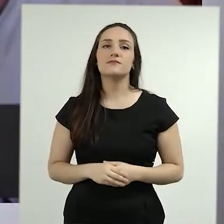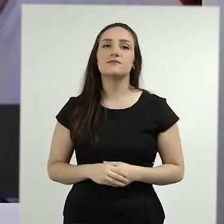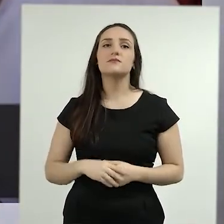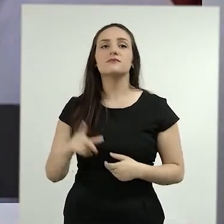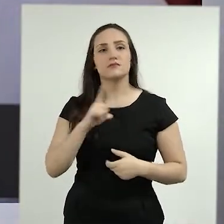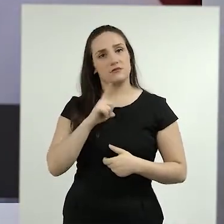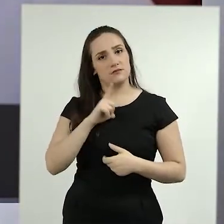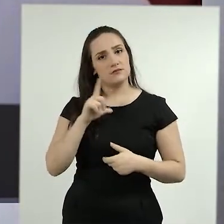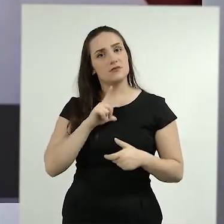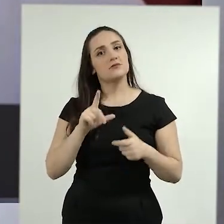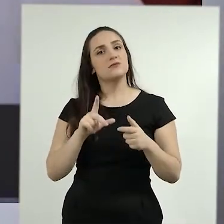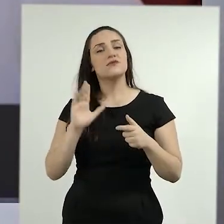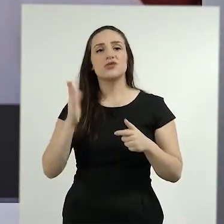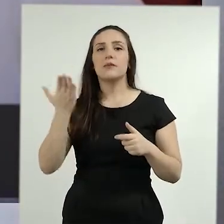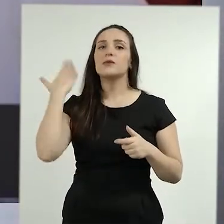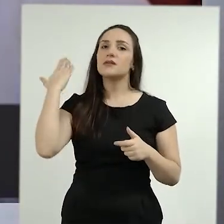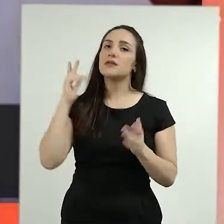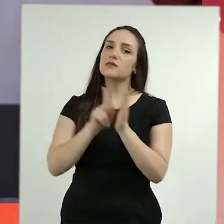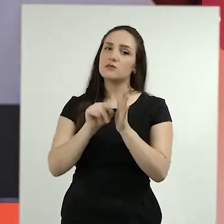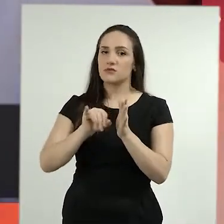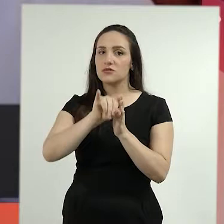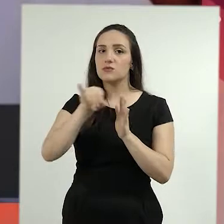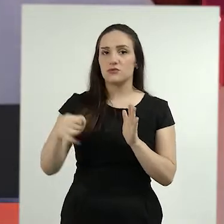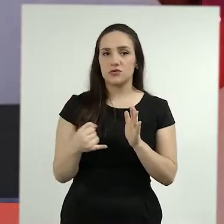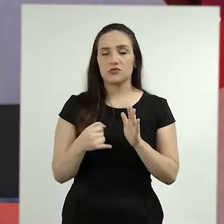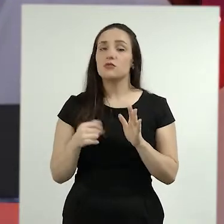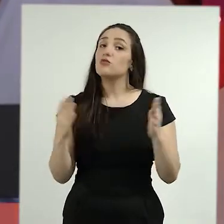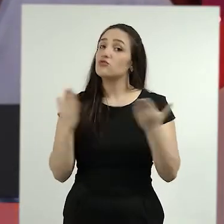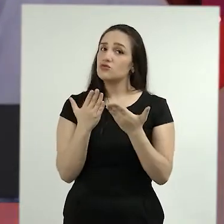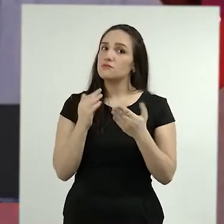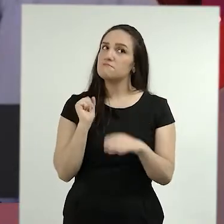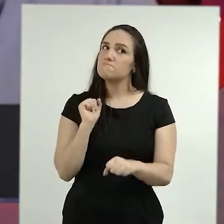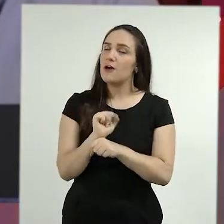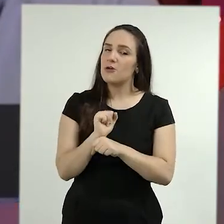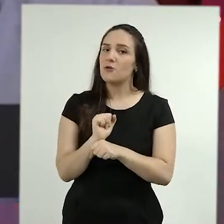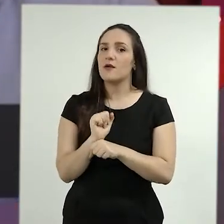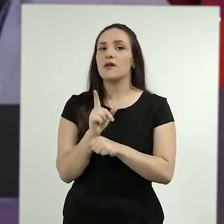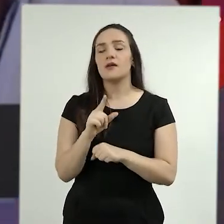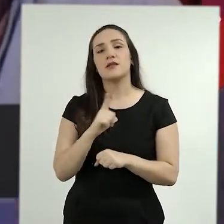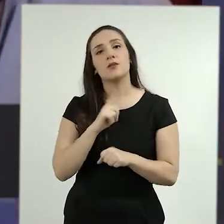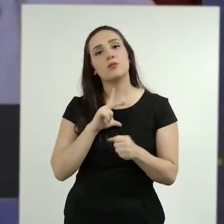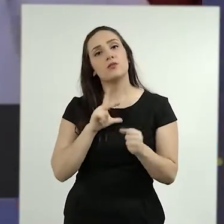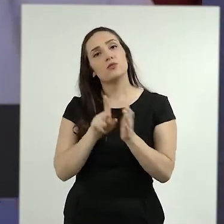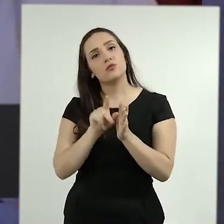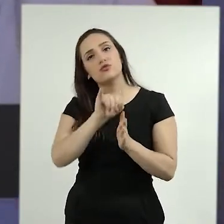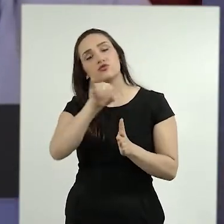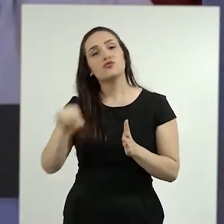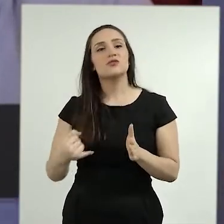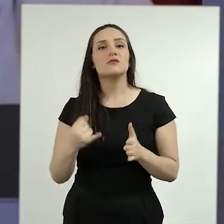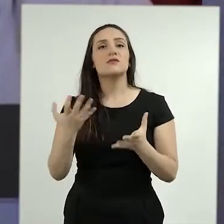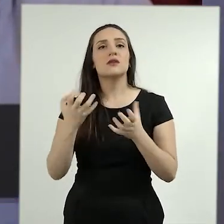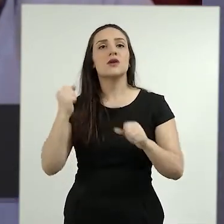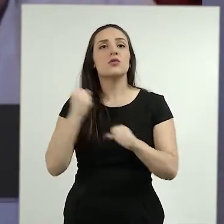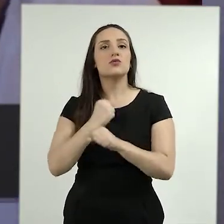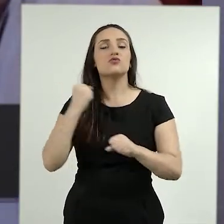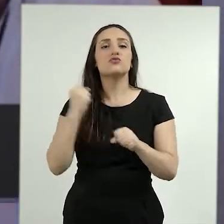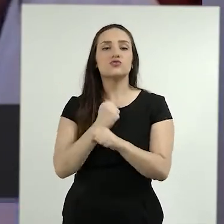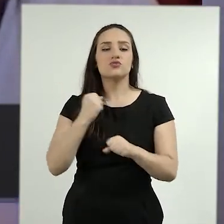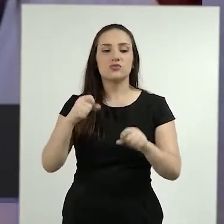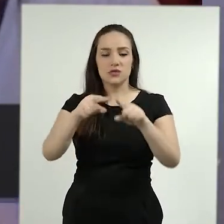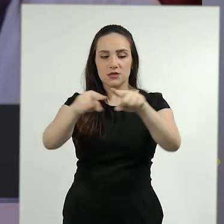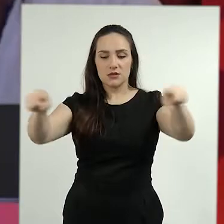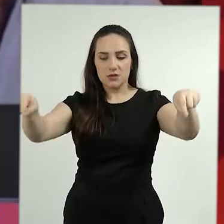ouvindo. Existe um projeto, né, existiu, por enquanto ele está meio arquivado, da criação de áreas